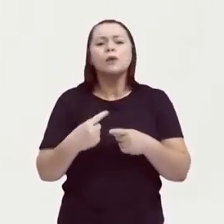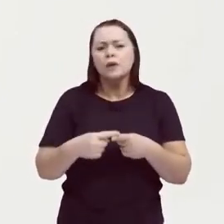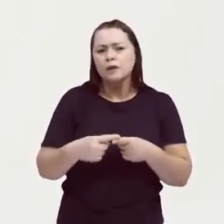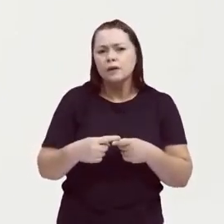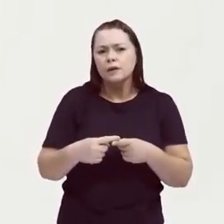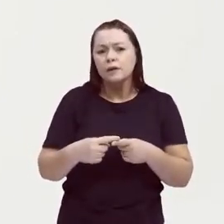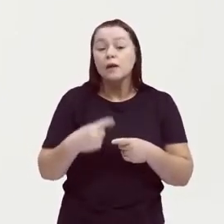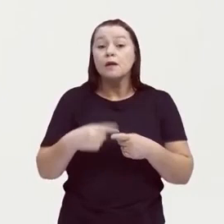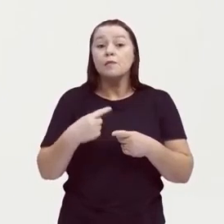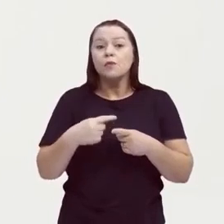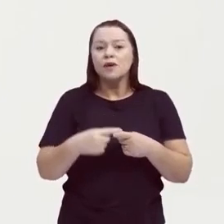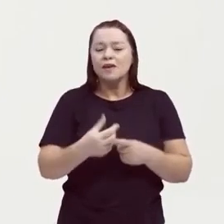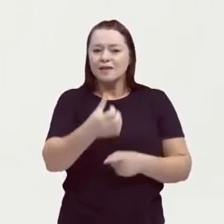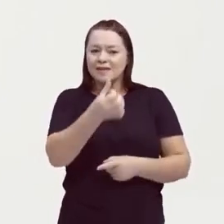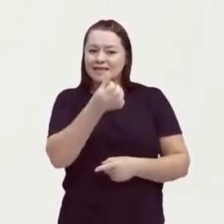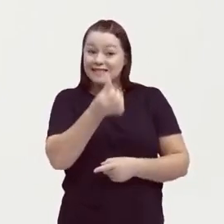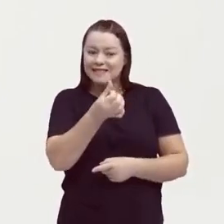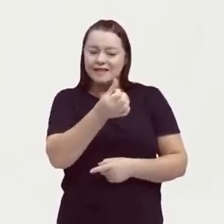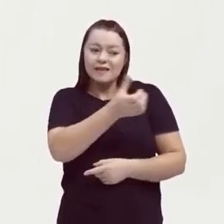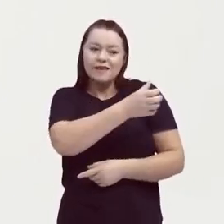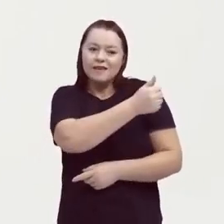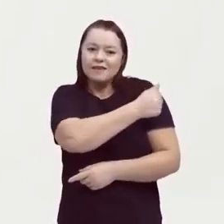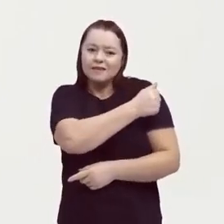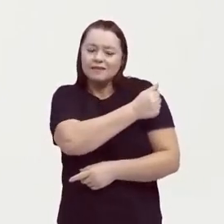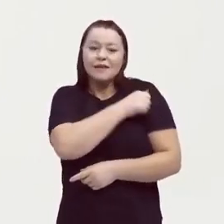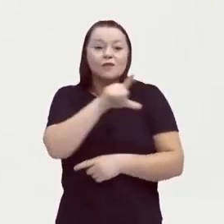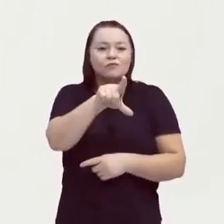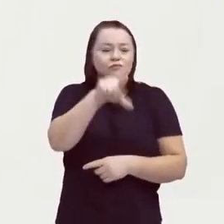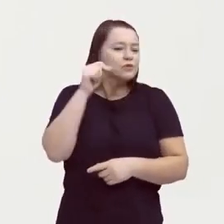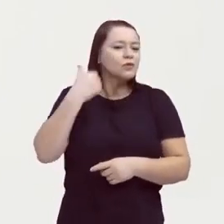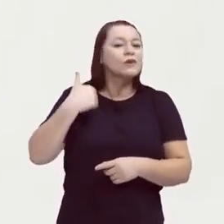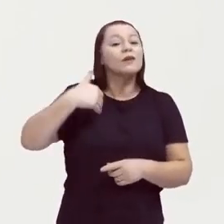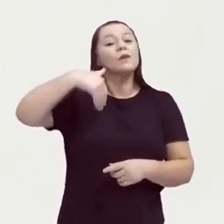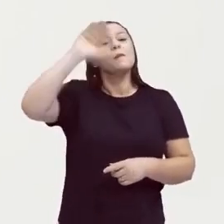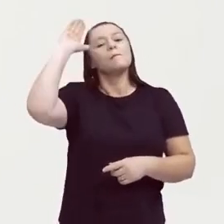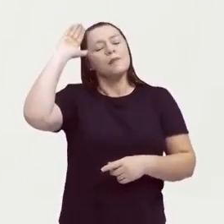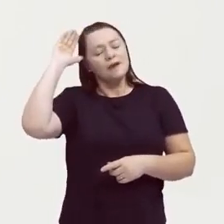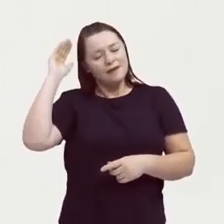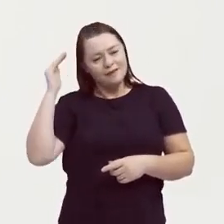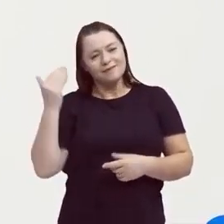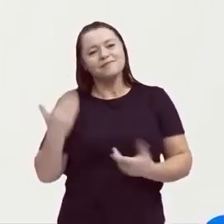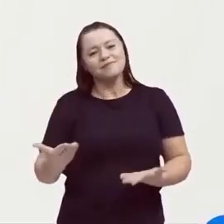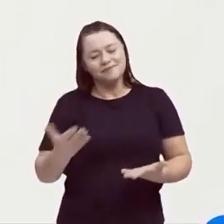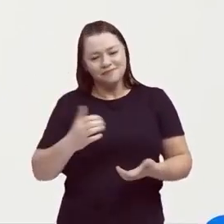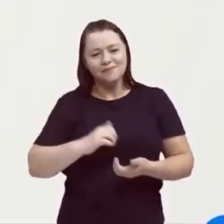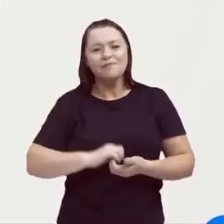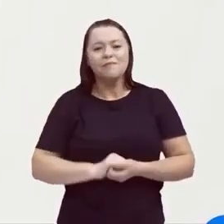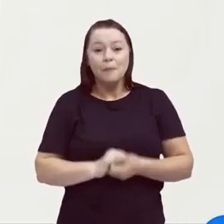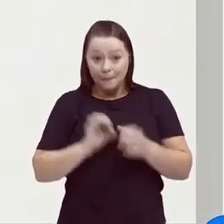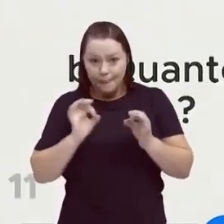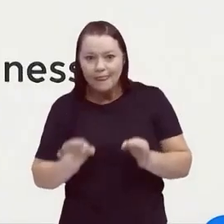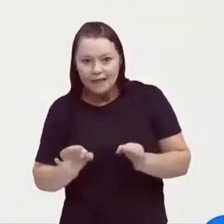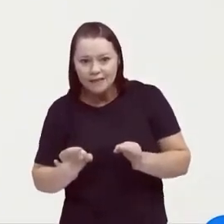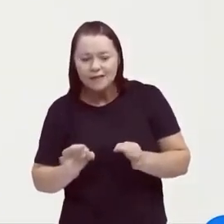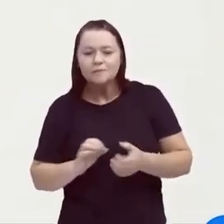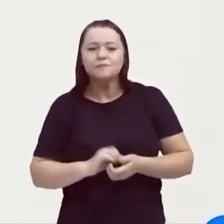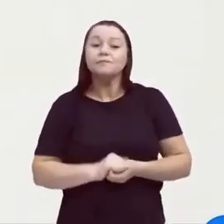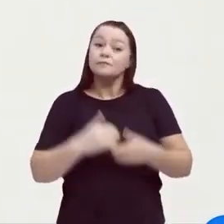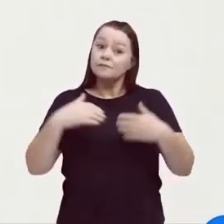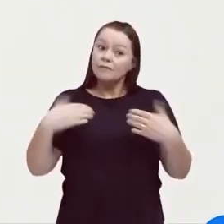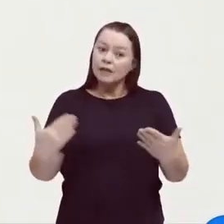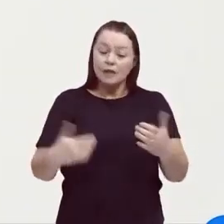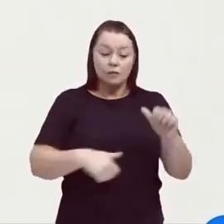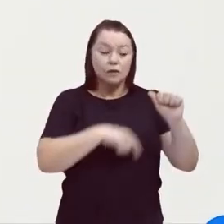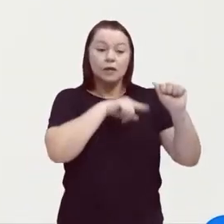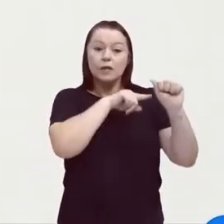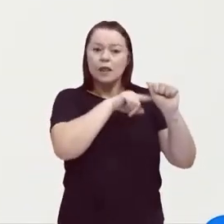Um total de 6 alunos. Foi o doce preferido da criançada, correto? Então, na letra A,